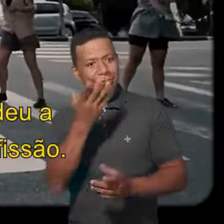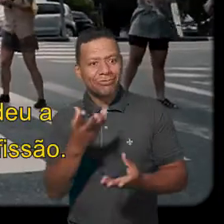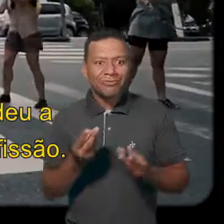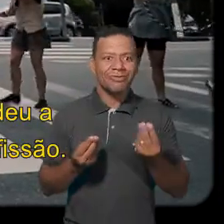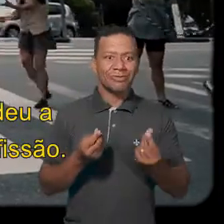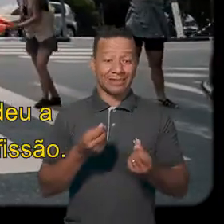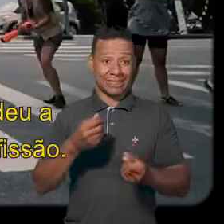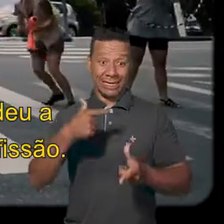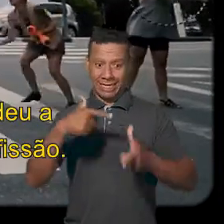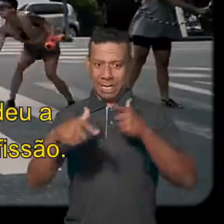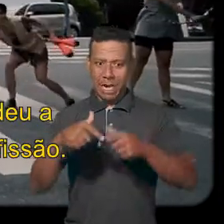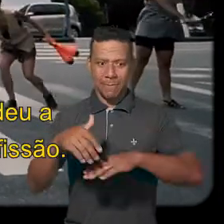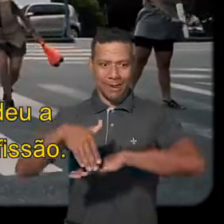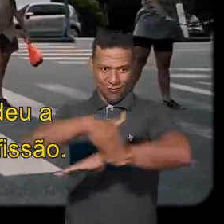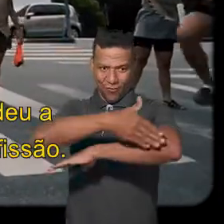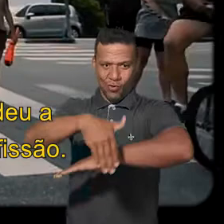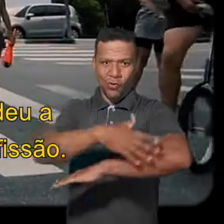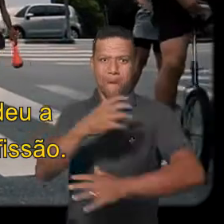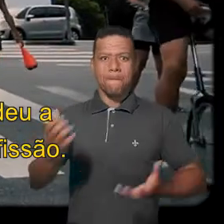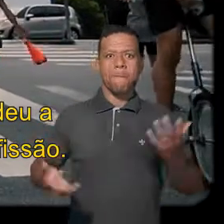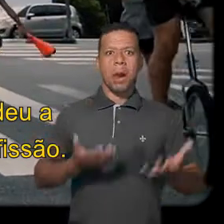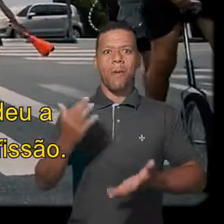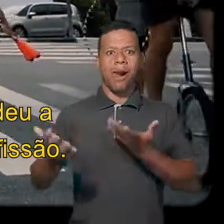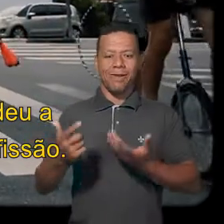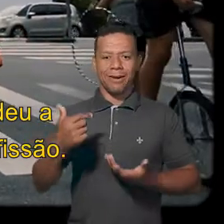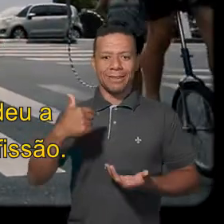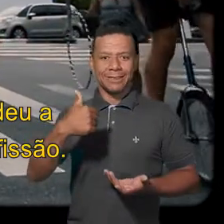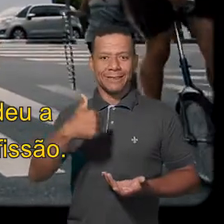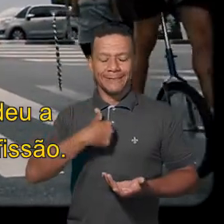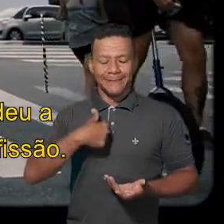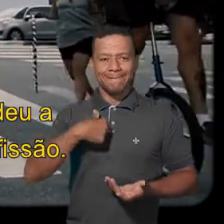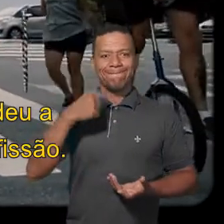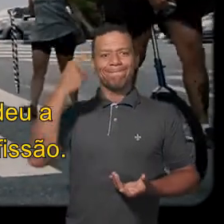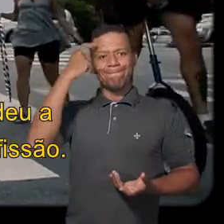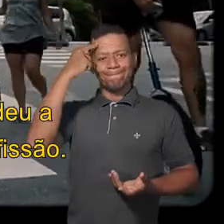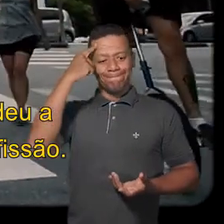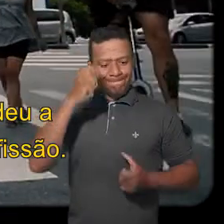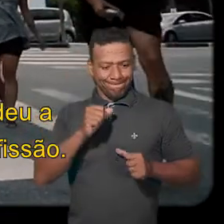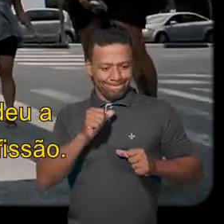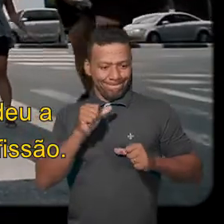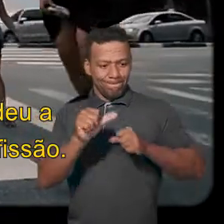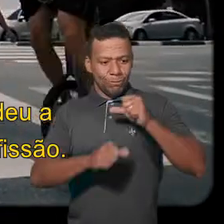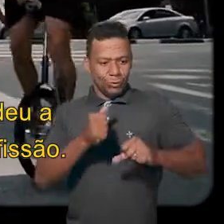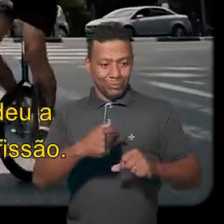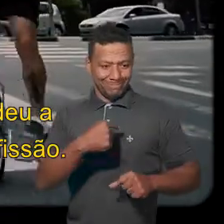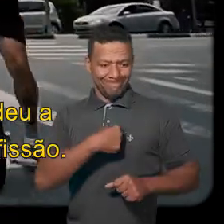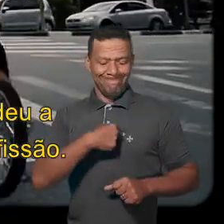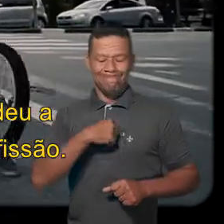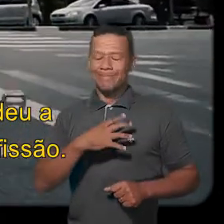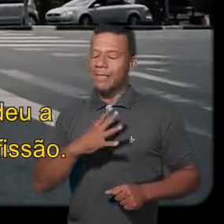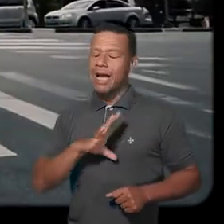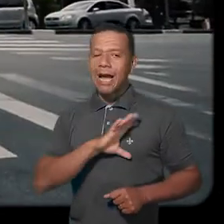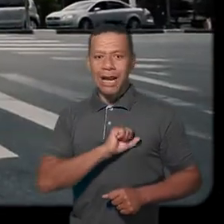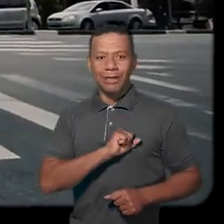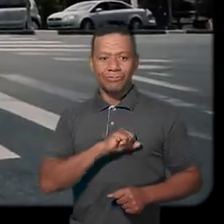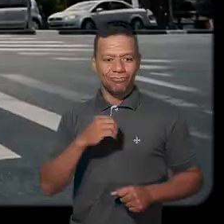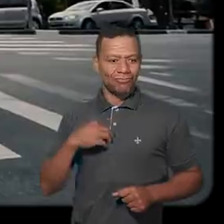Como palhaço, me apresentar na rua foi o que me deu a possibilidade de transformar a minha paixão em profissão.